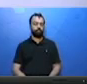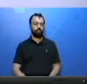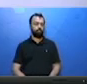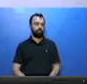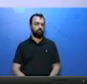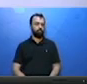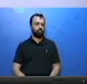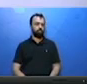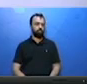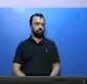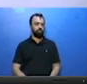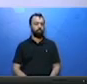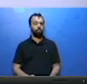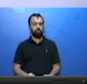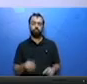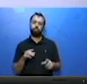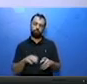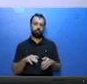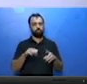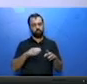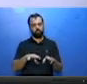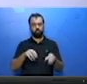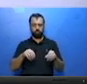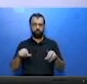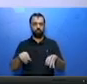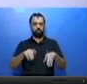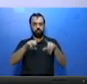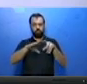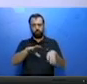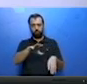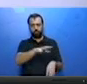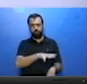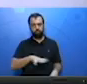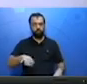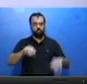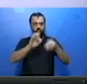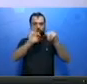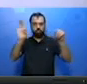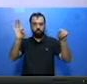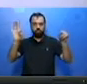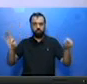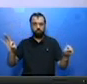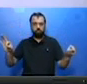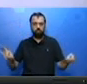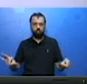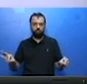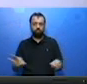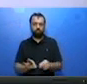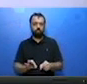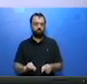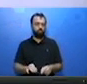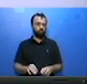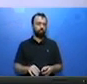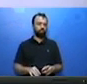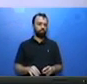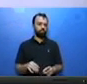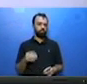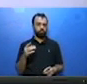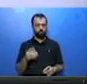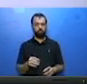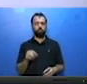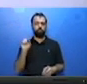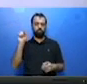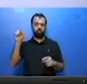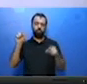Então, o mesmo problema. Um terreno tem o formato de um quadrilátero convexo, cujos vértices, em relação ao sistema de coordenadas